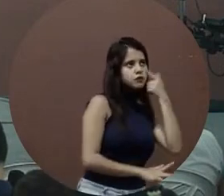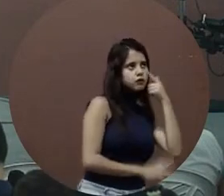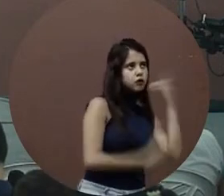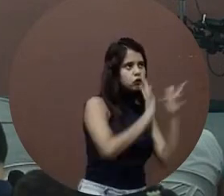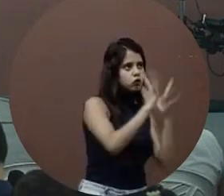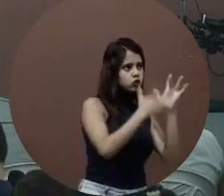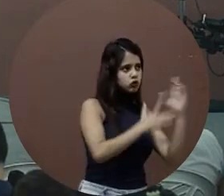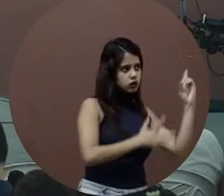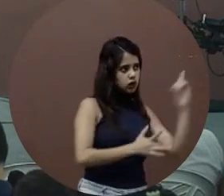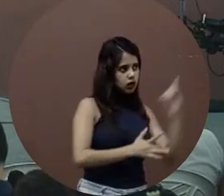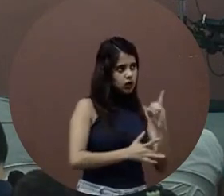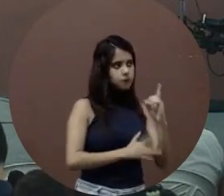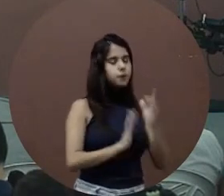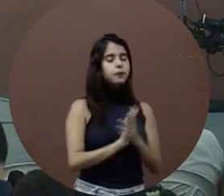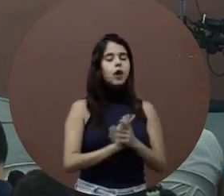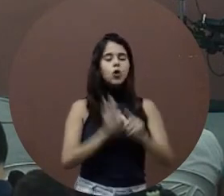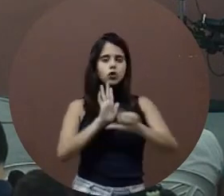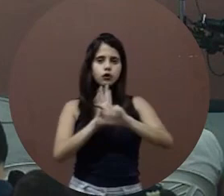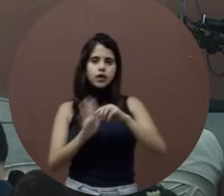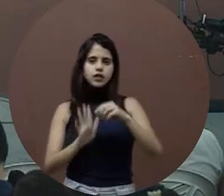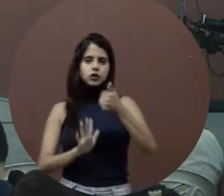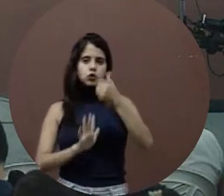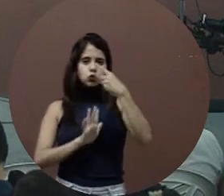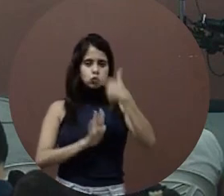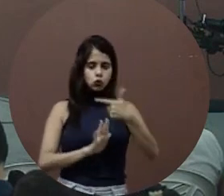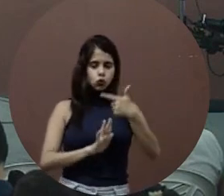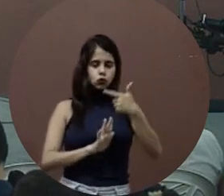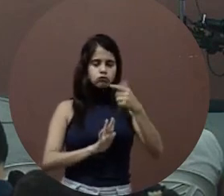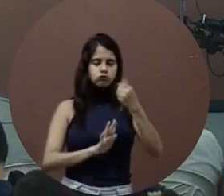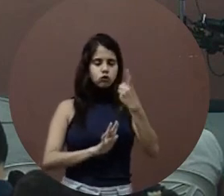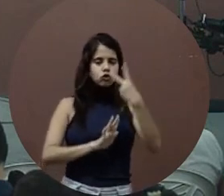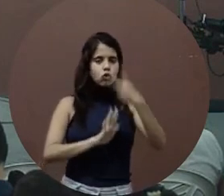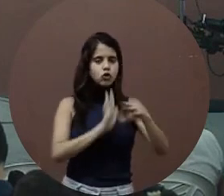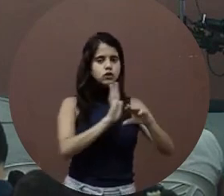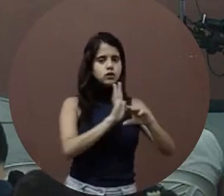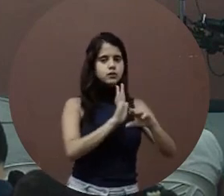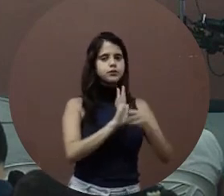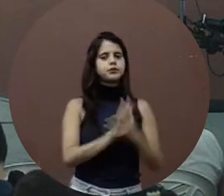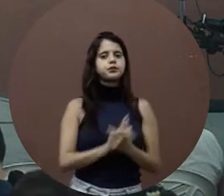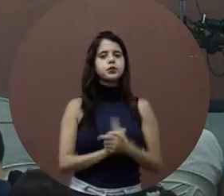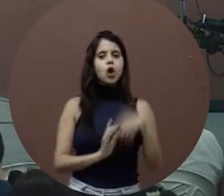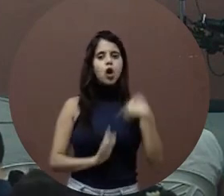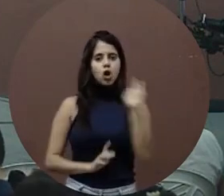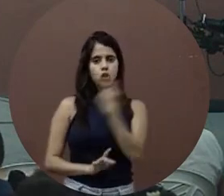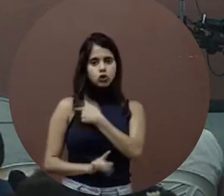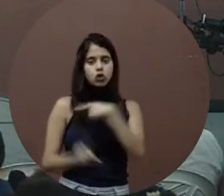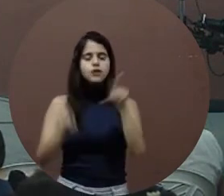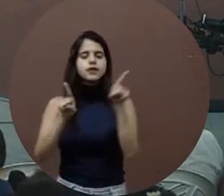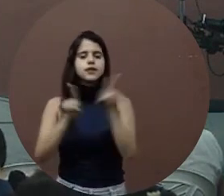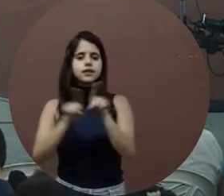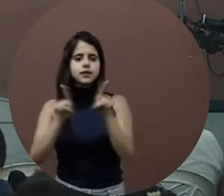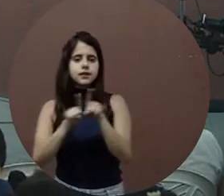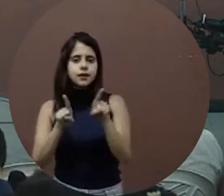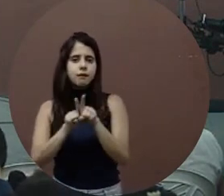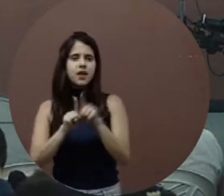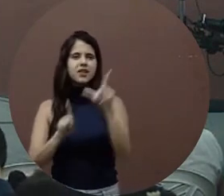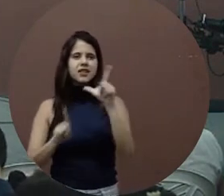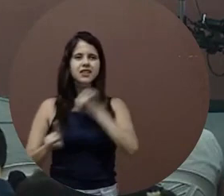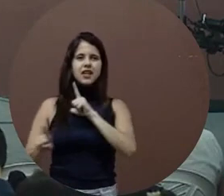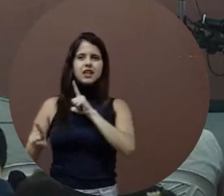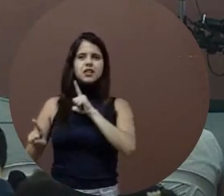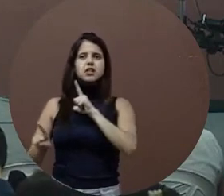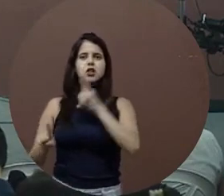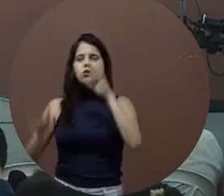12, capítulo 12, verso 1. Portanto, também nós, visto que temos a rodear-nos de tão grande nuvem